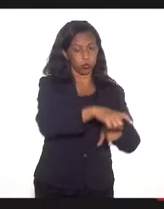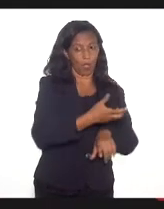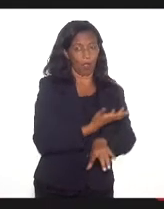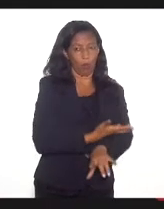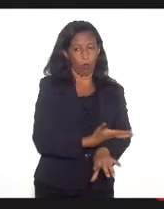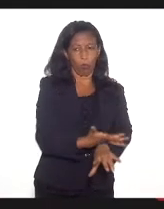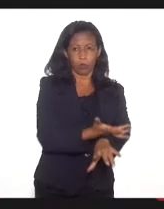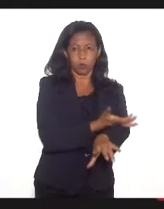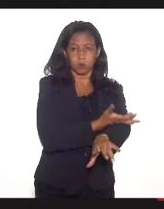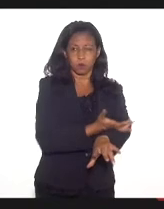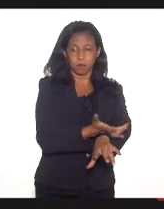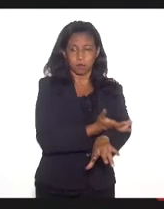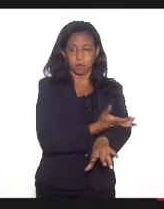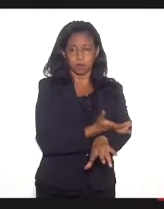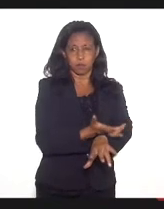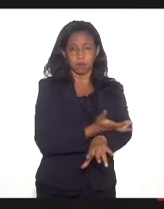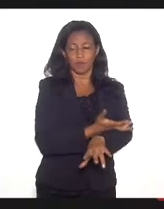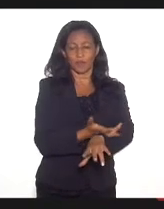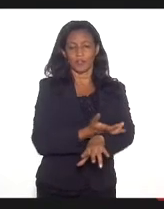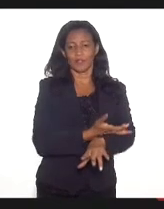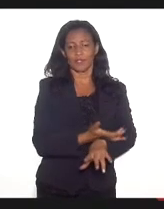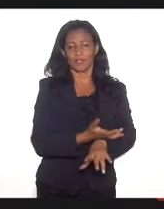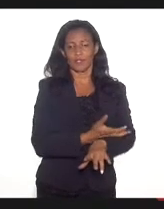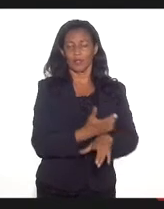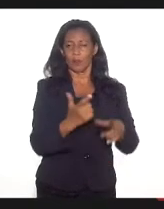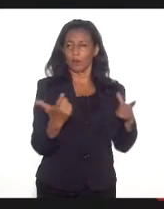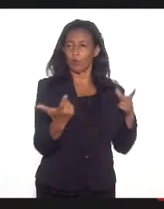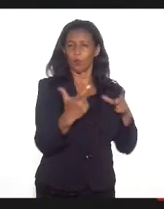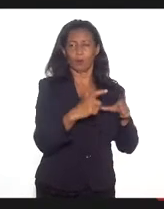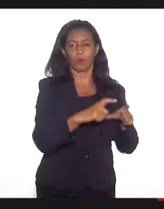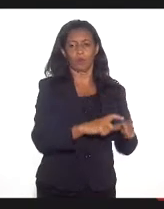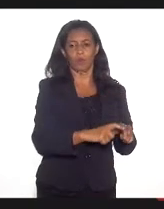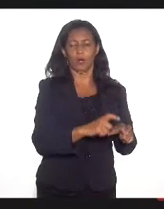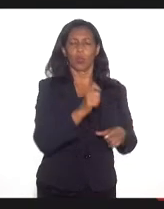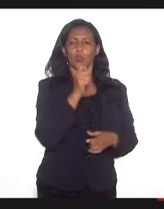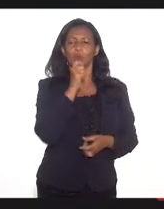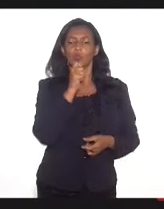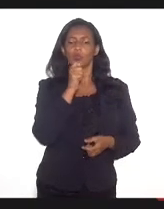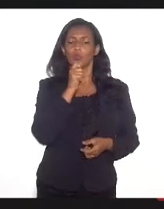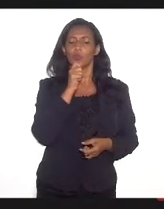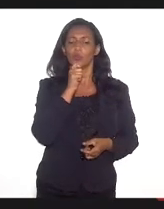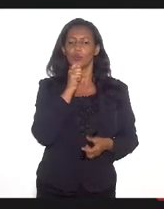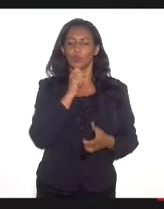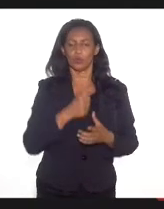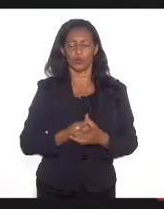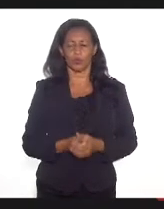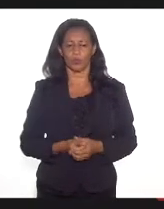completamente invisibilizada né não existe que